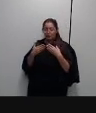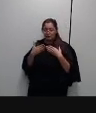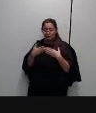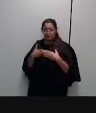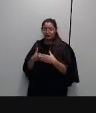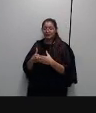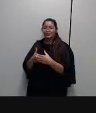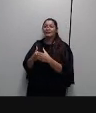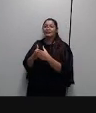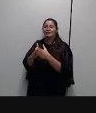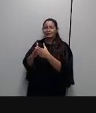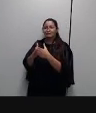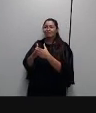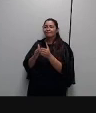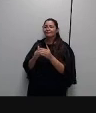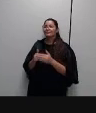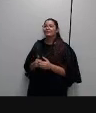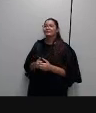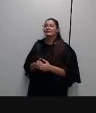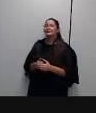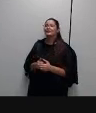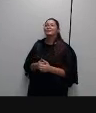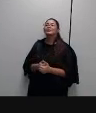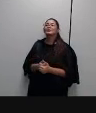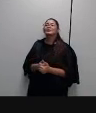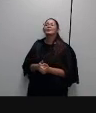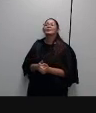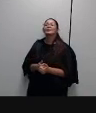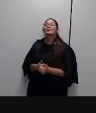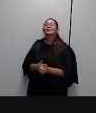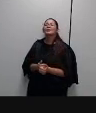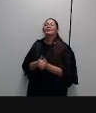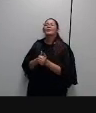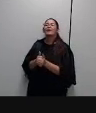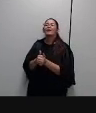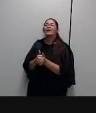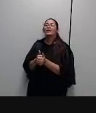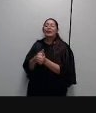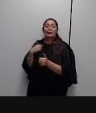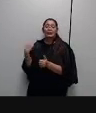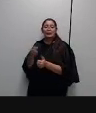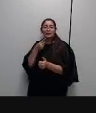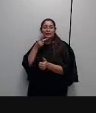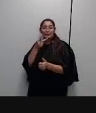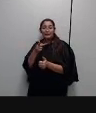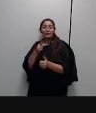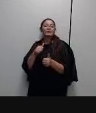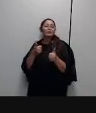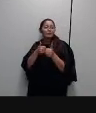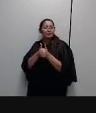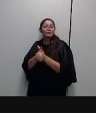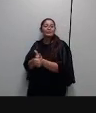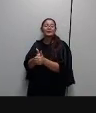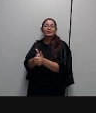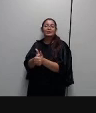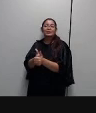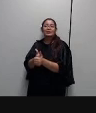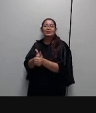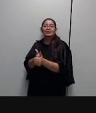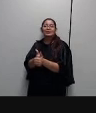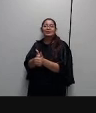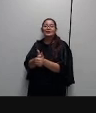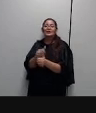falou que o mundo segue discutida no rio nós já fluídos também é isso preciso